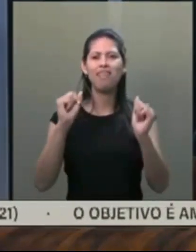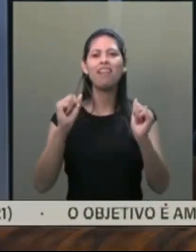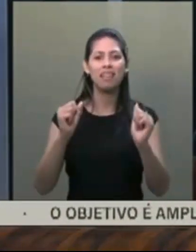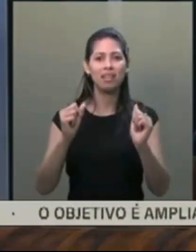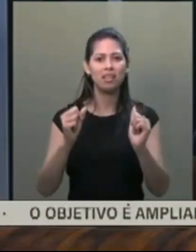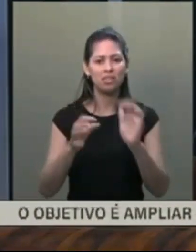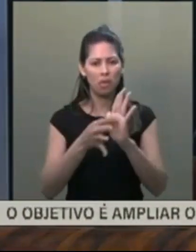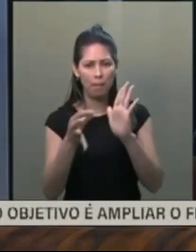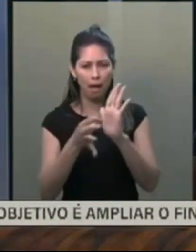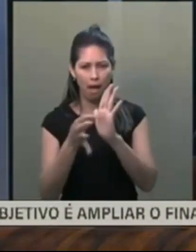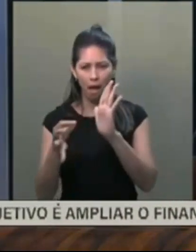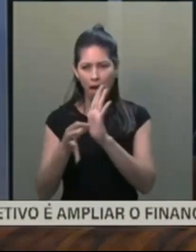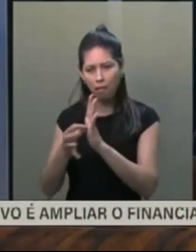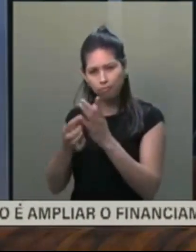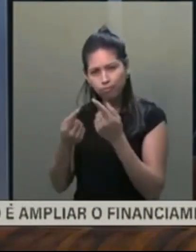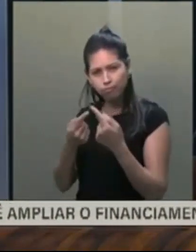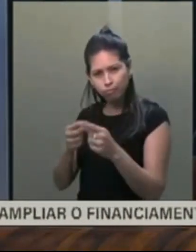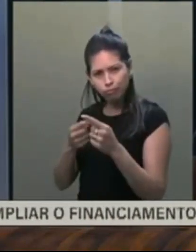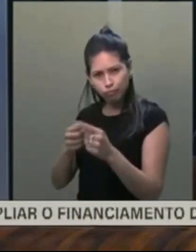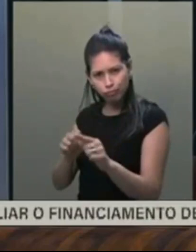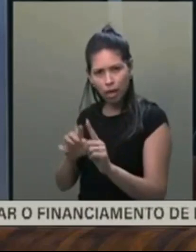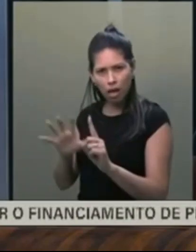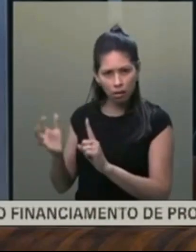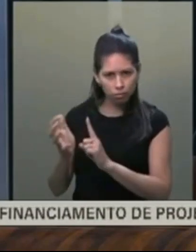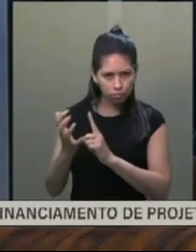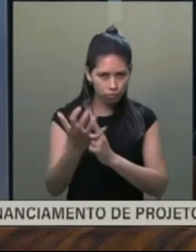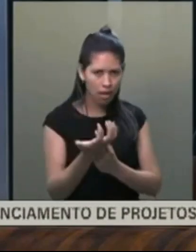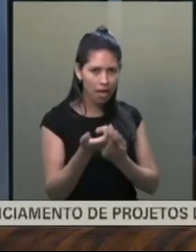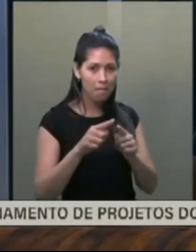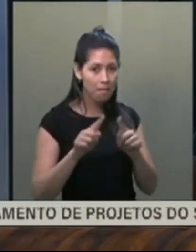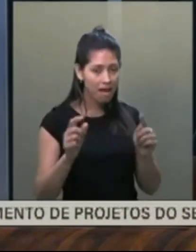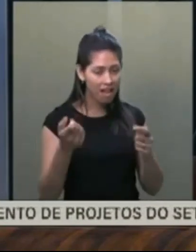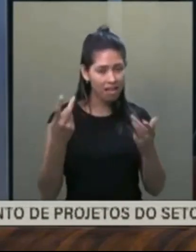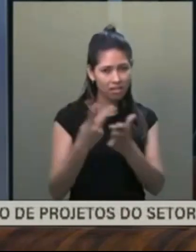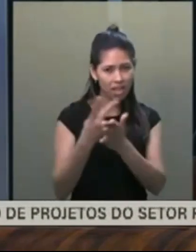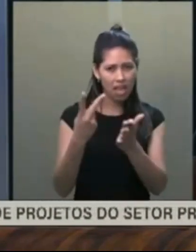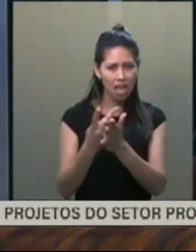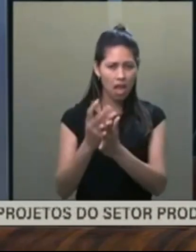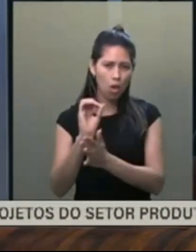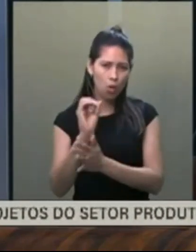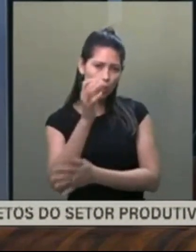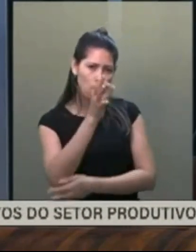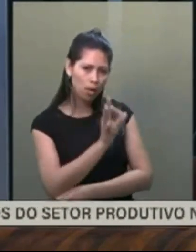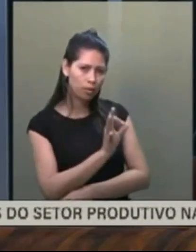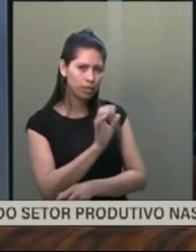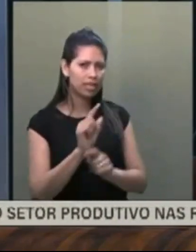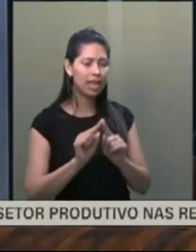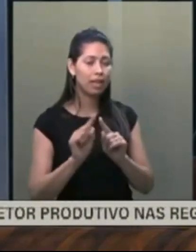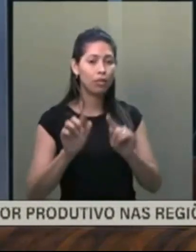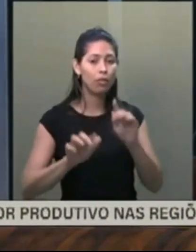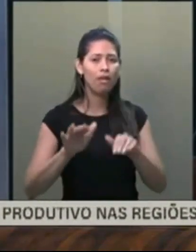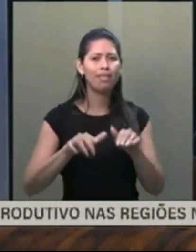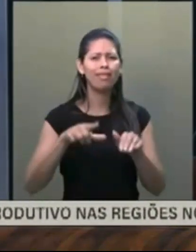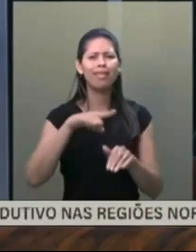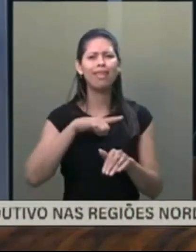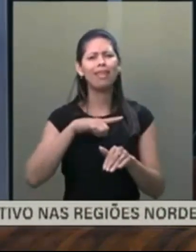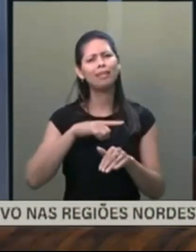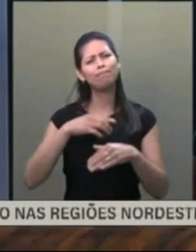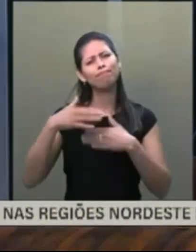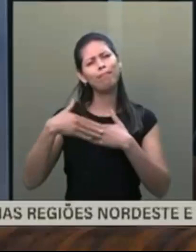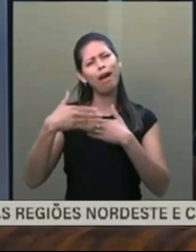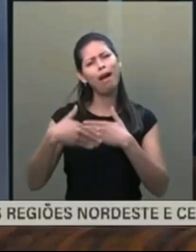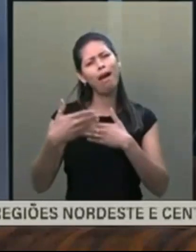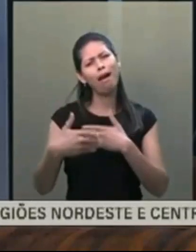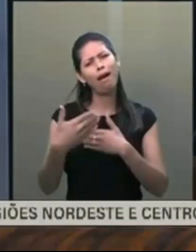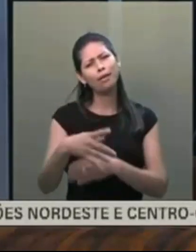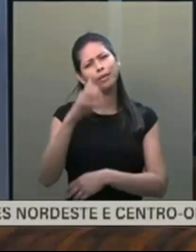aquilo que seja errado ou injusto, está sendo, cada dia que passa,